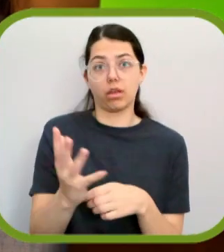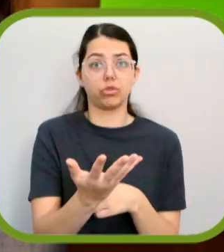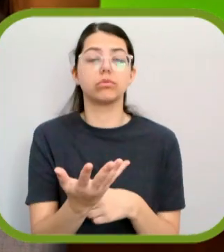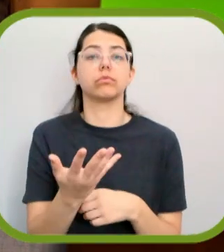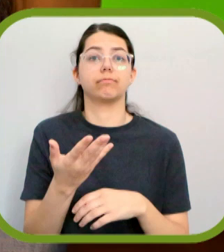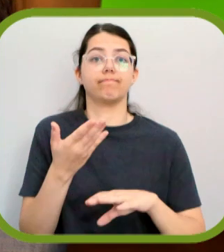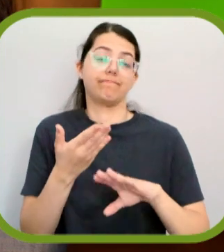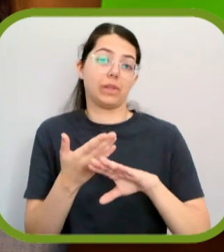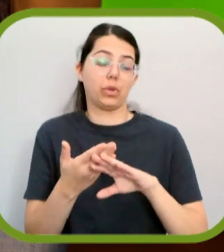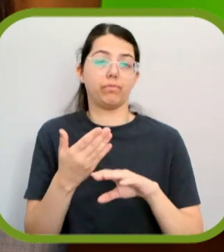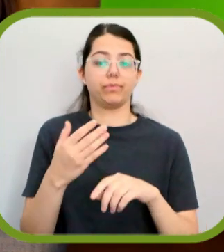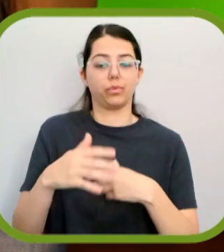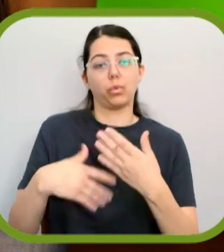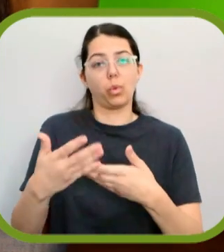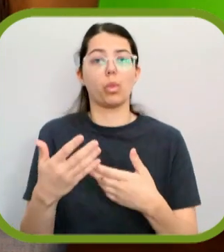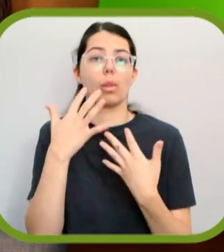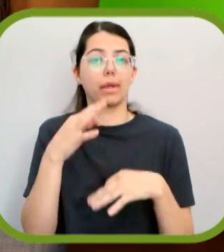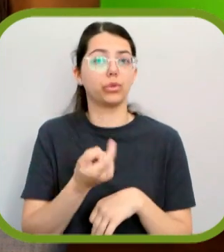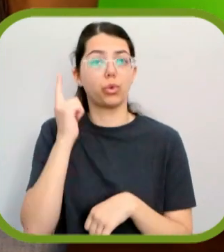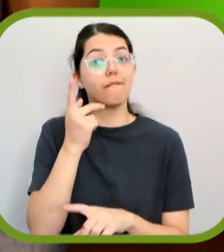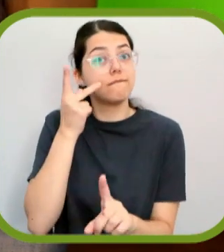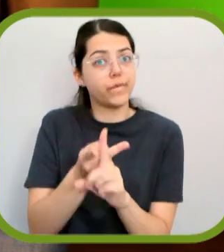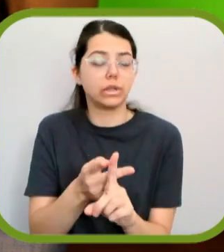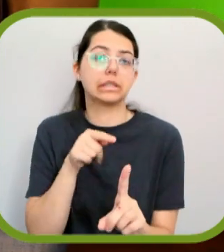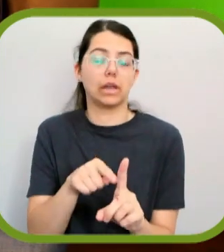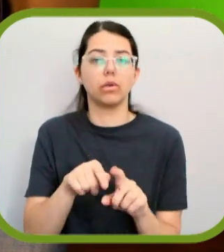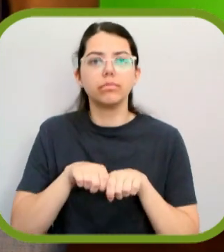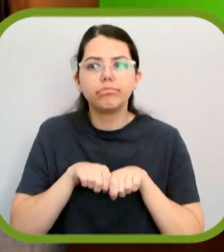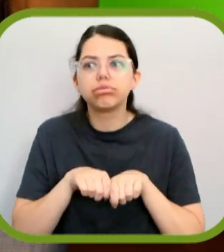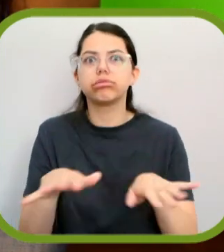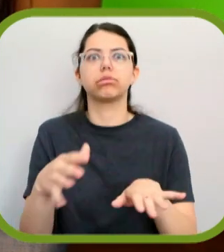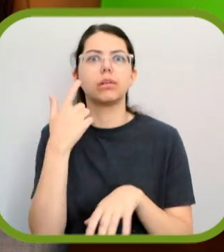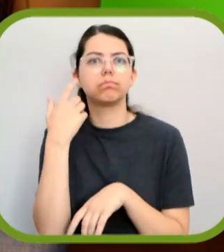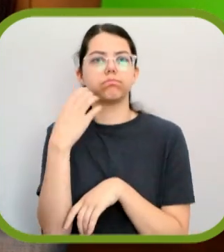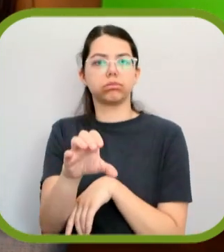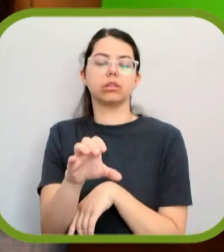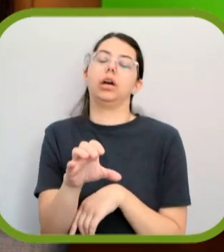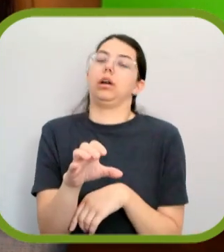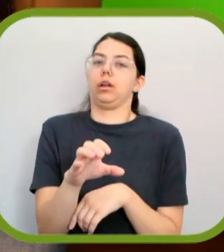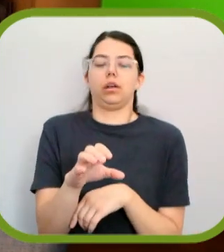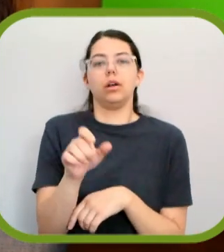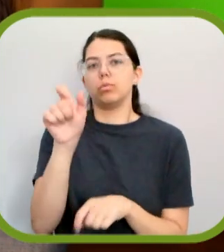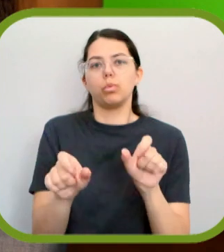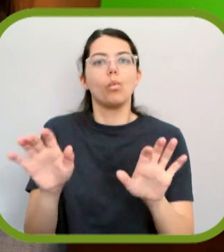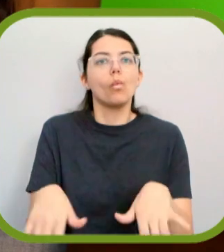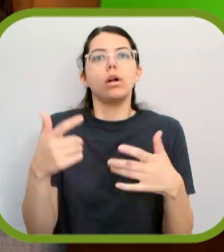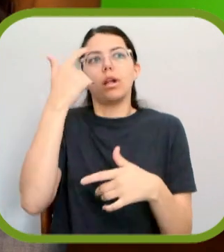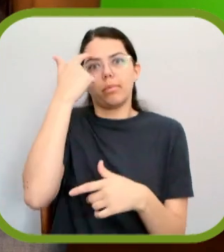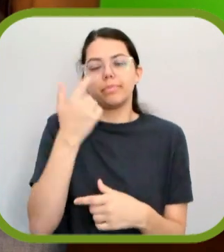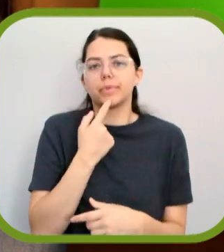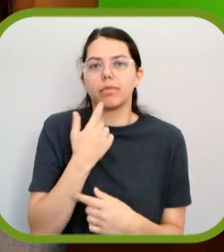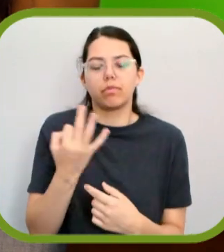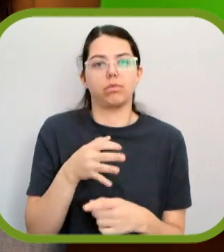num contexto que não é de uma relação sexual, é um contexto de uma violação, ter isso público e exposto, acho que qualquer